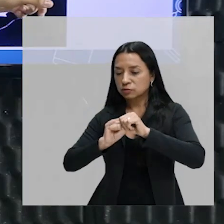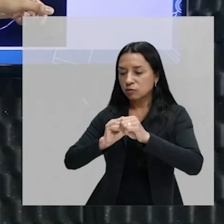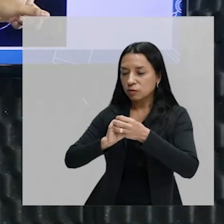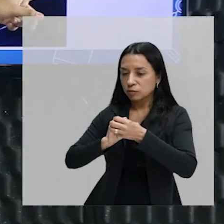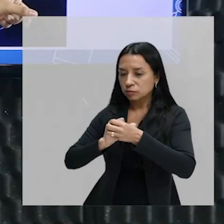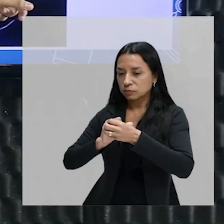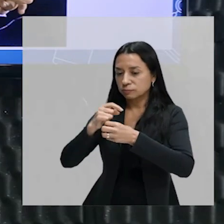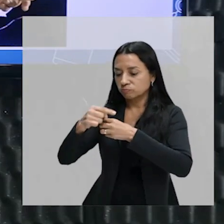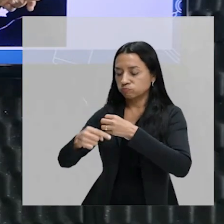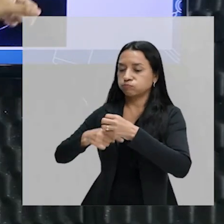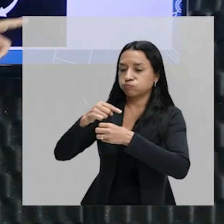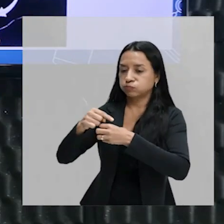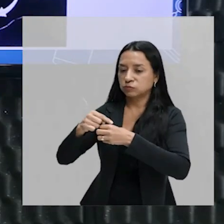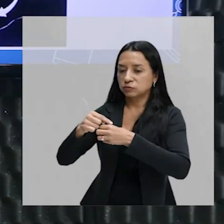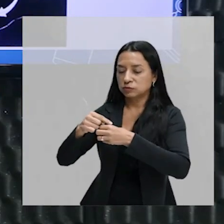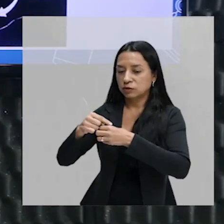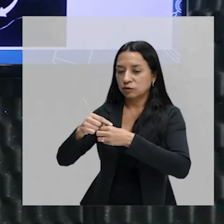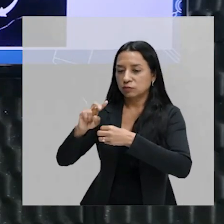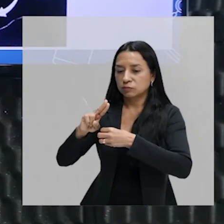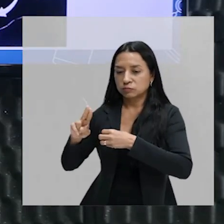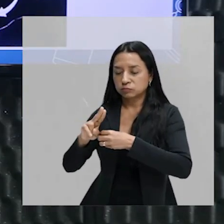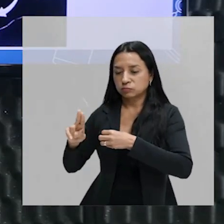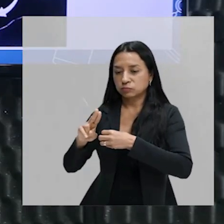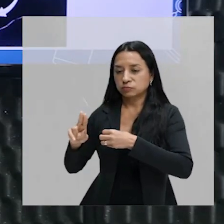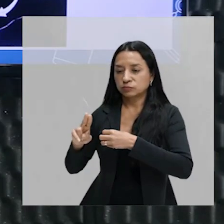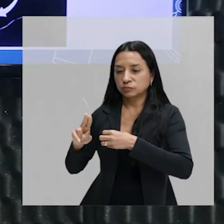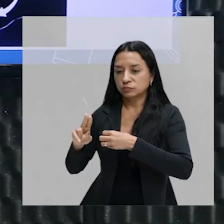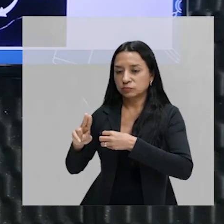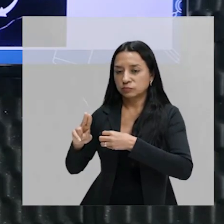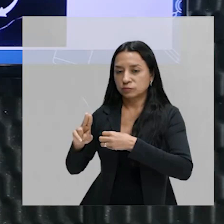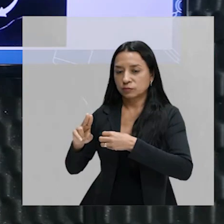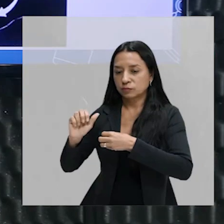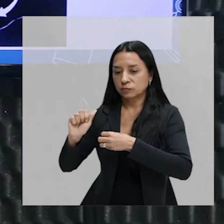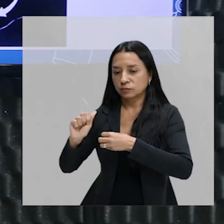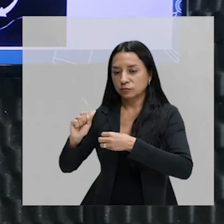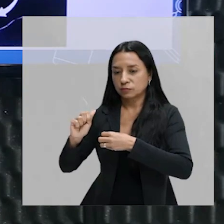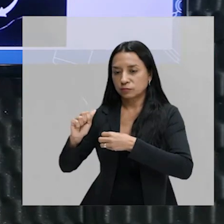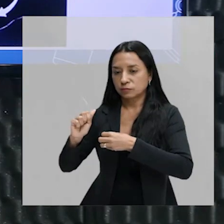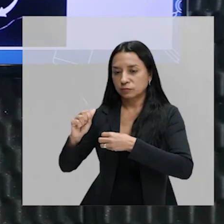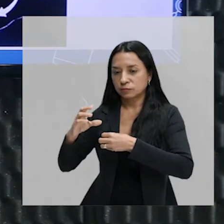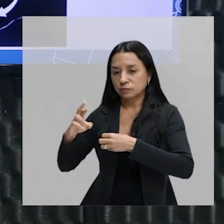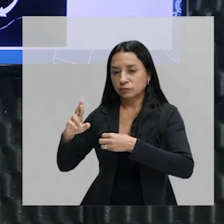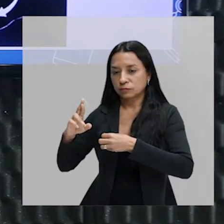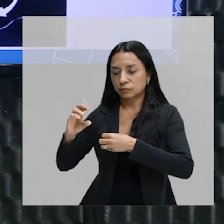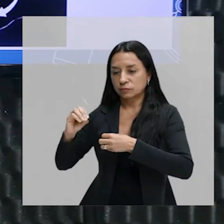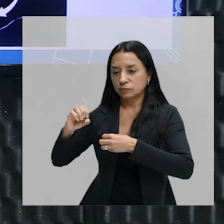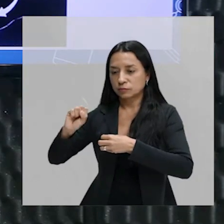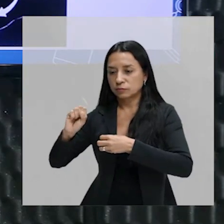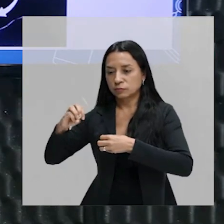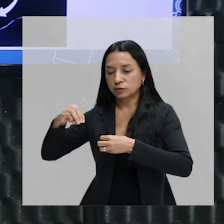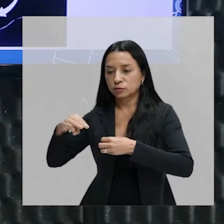uma enzima tá essa bolsinha chamado de acrossomo tá é o acrossomo